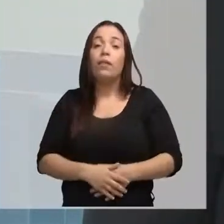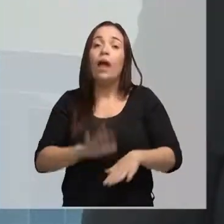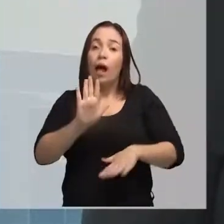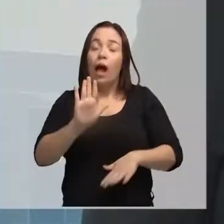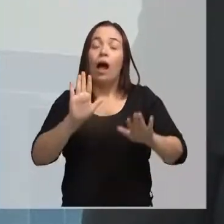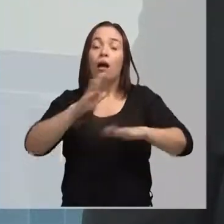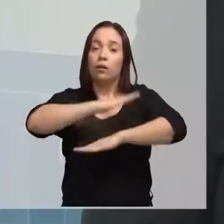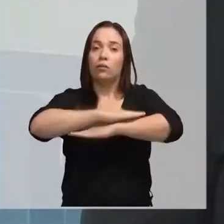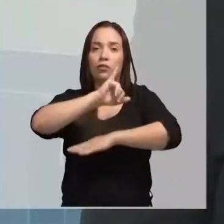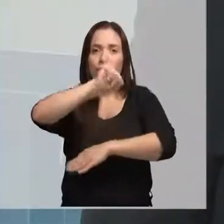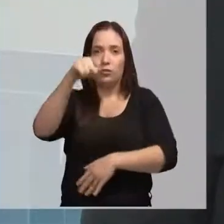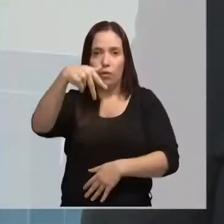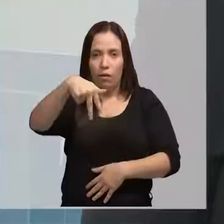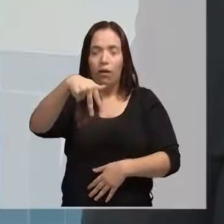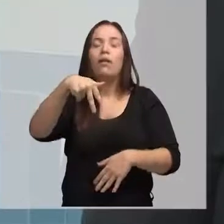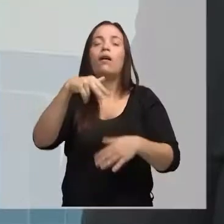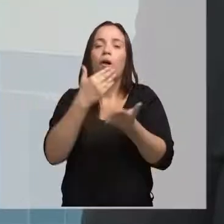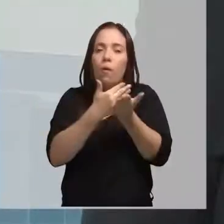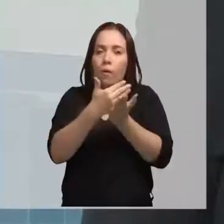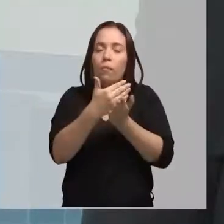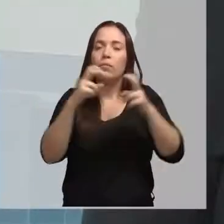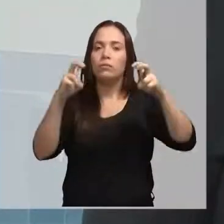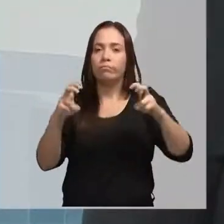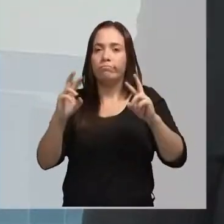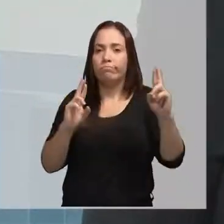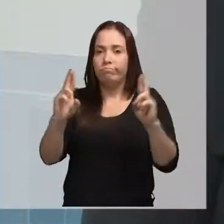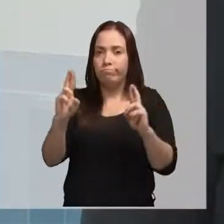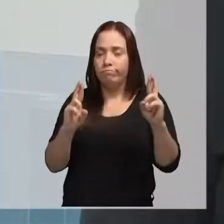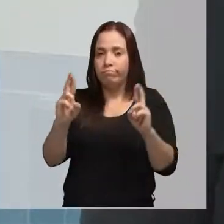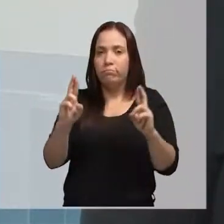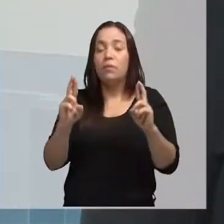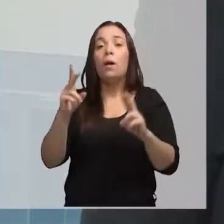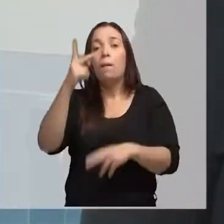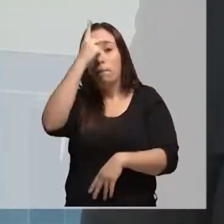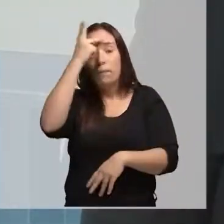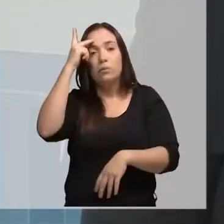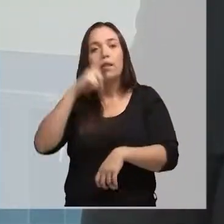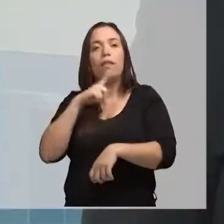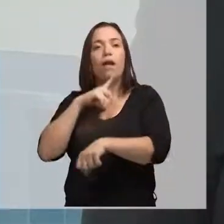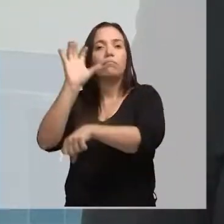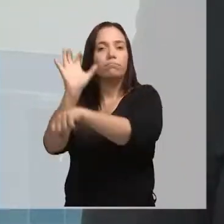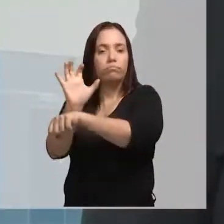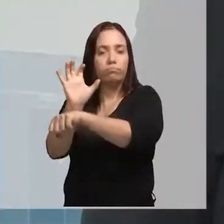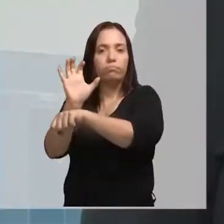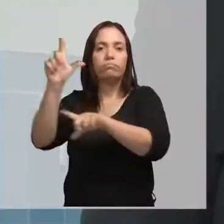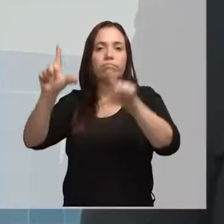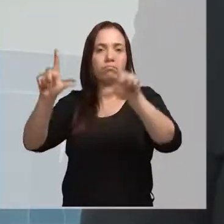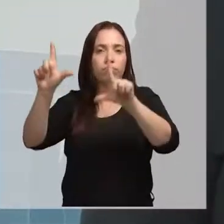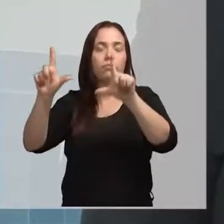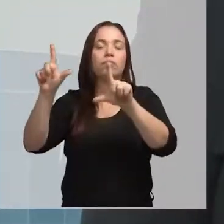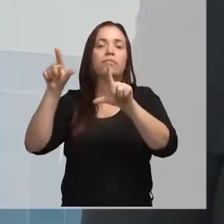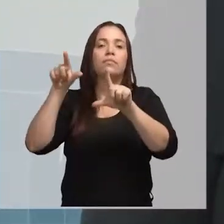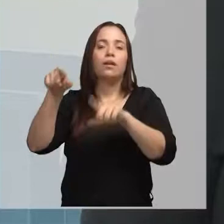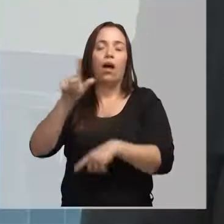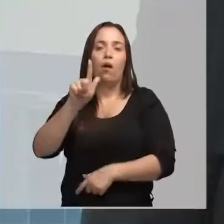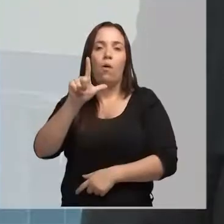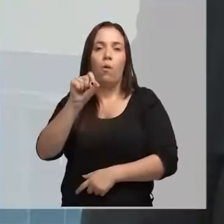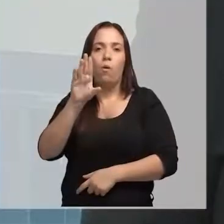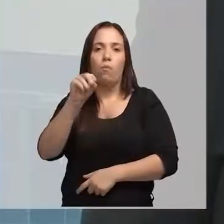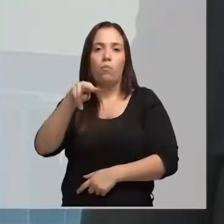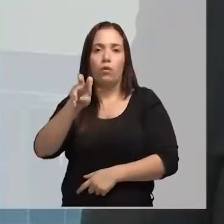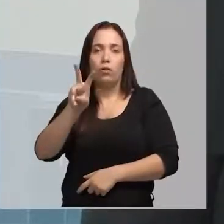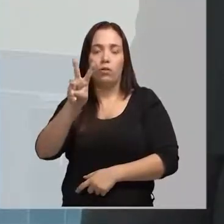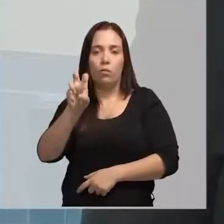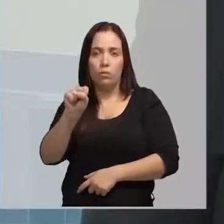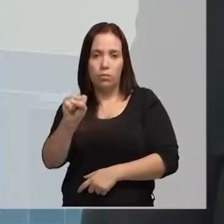Brasil, e no Sistema Globo News para os assinantes da Globo News. Agora, outras